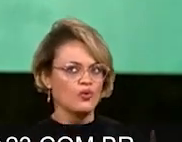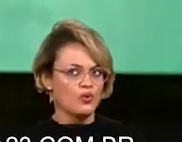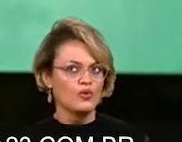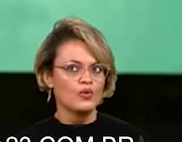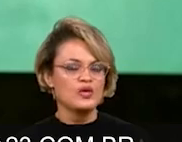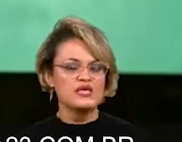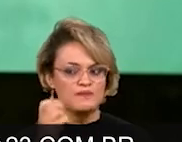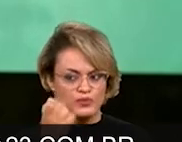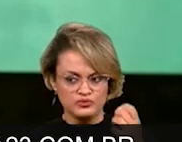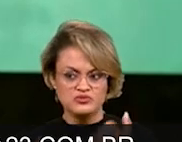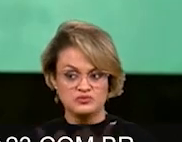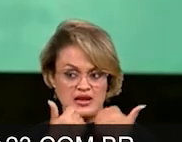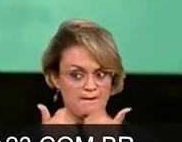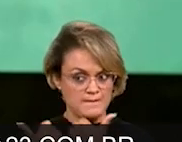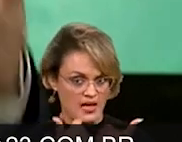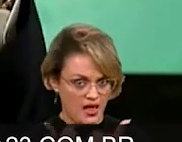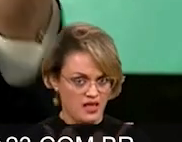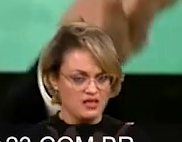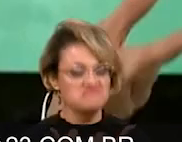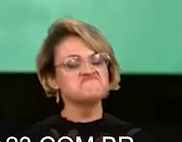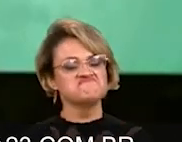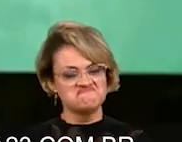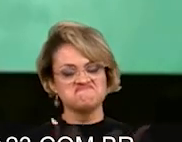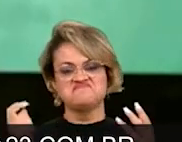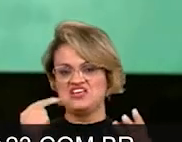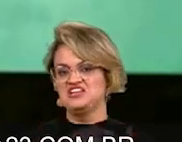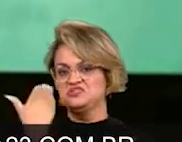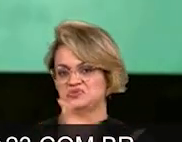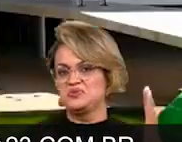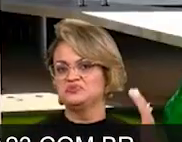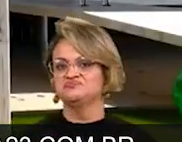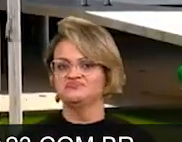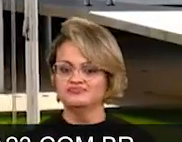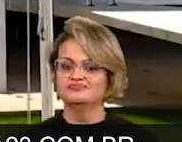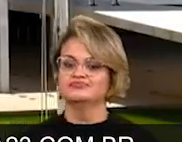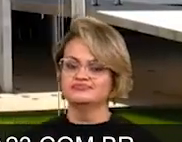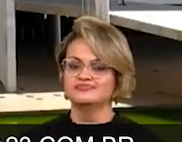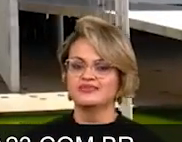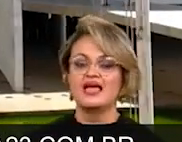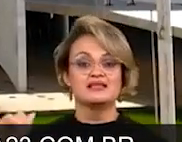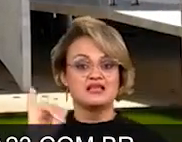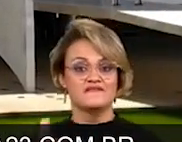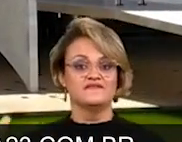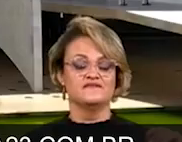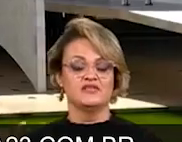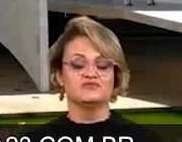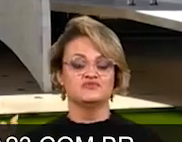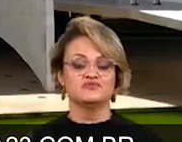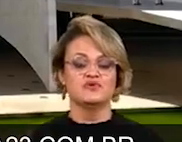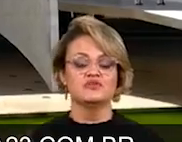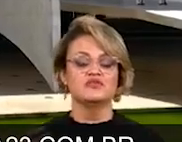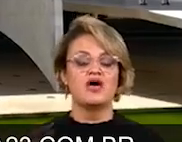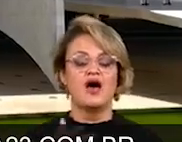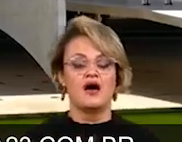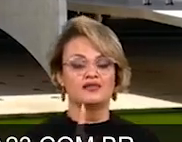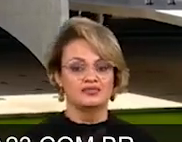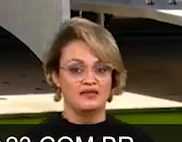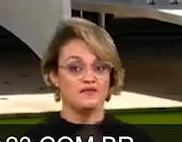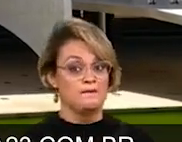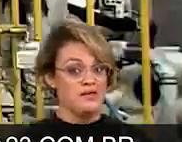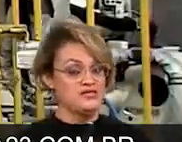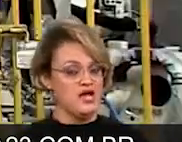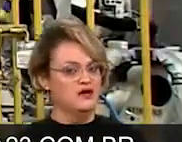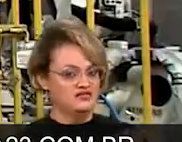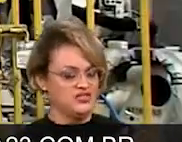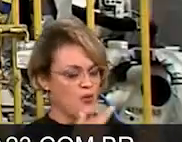alta densidade industrial no Brasil, ele vai ter um desconto maior. Os anúncios foram feitos após a reunião do